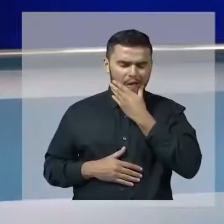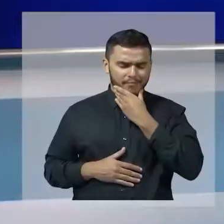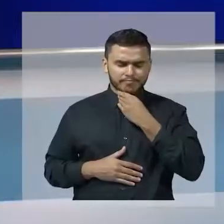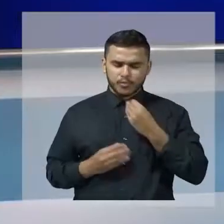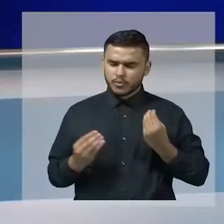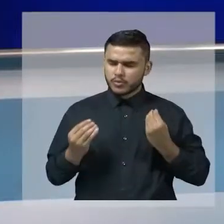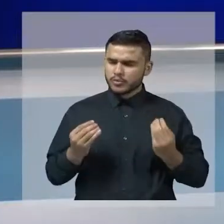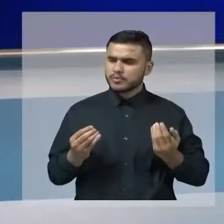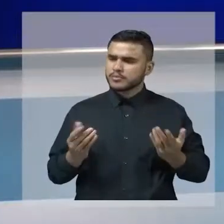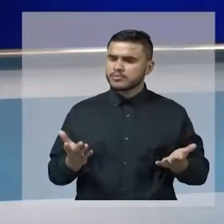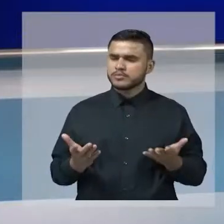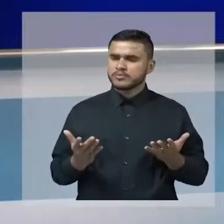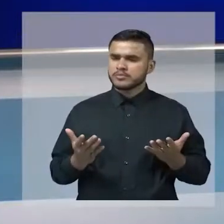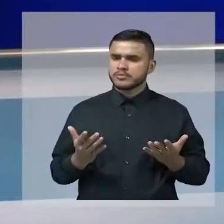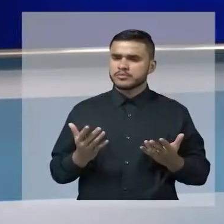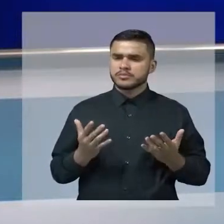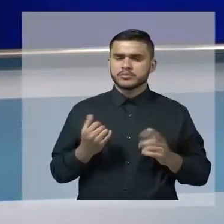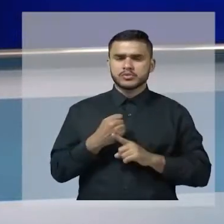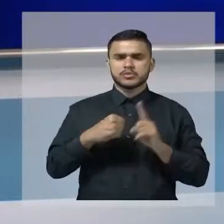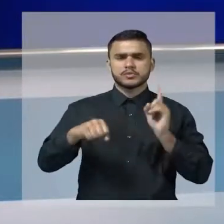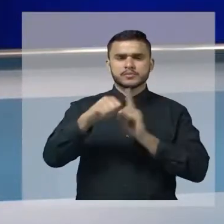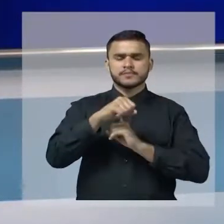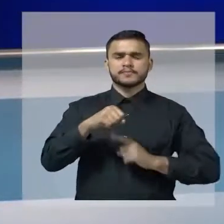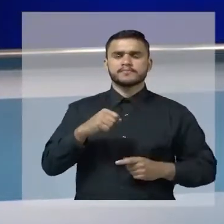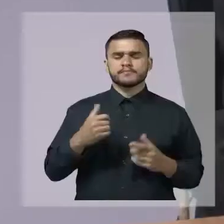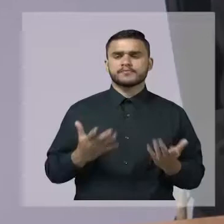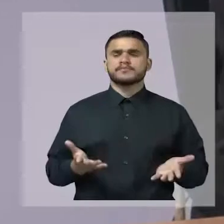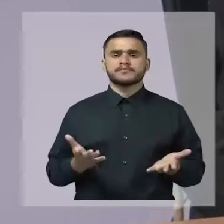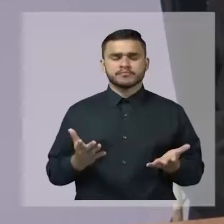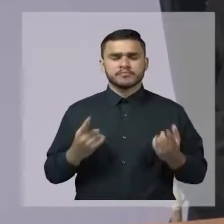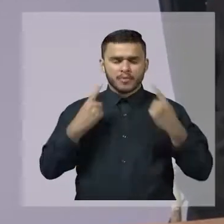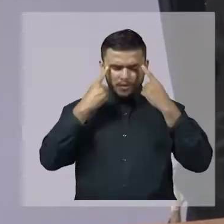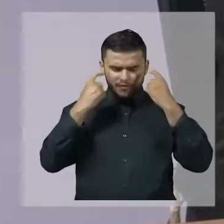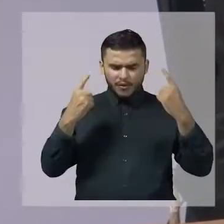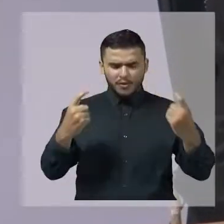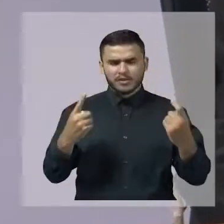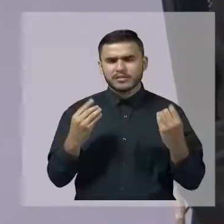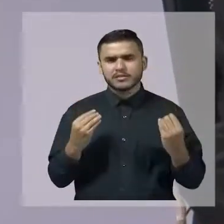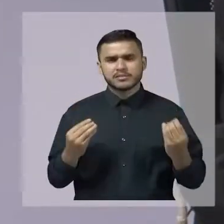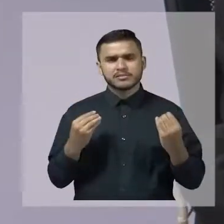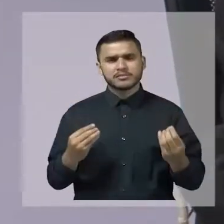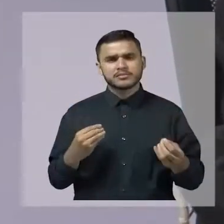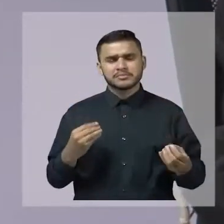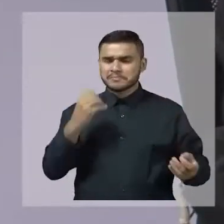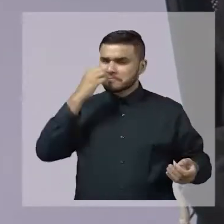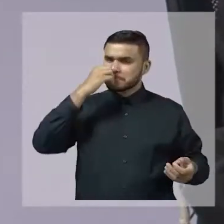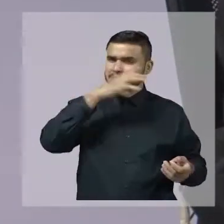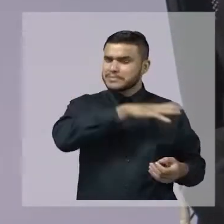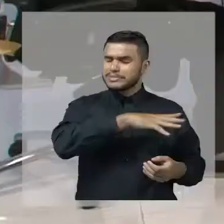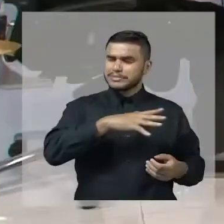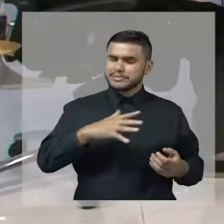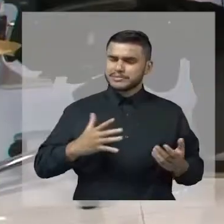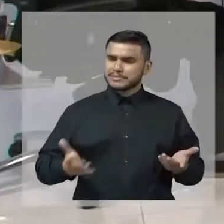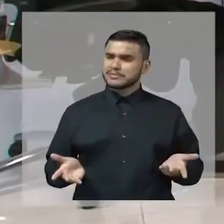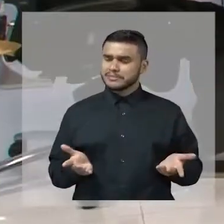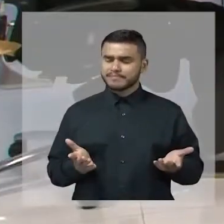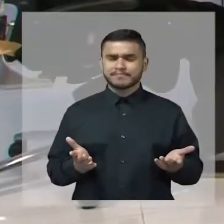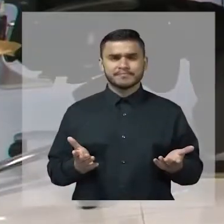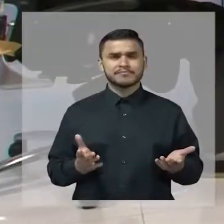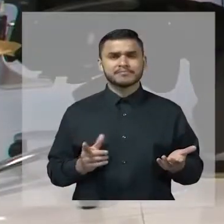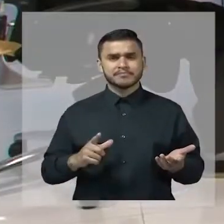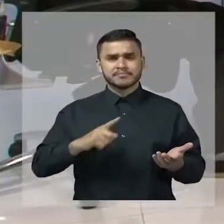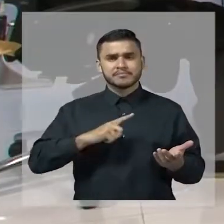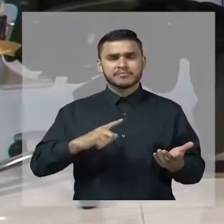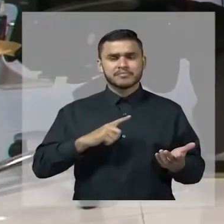esse comportamento, quer dizer, violento, agressivo e que está se